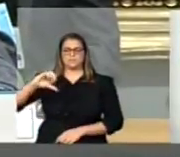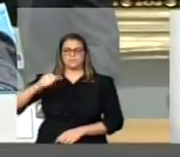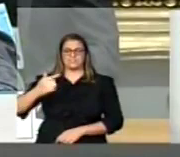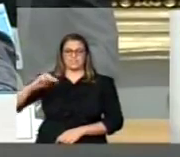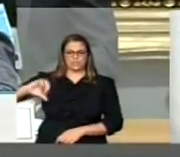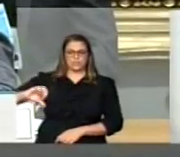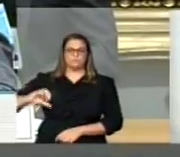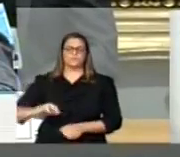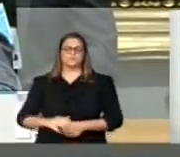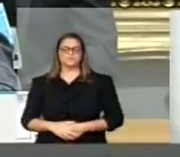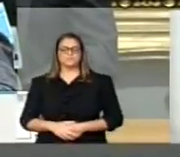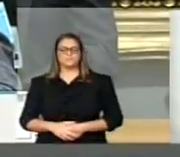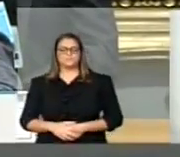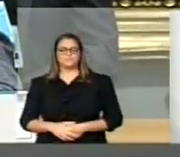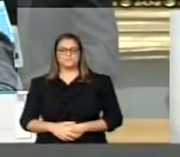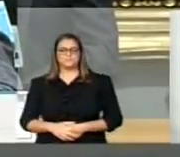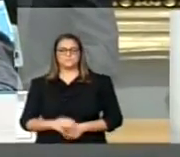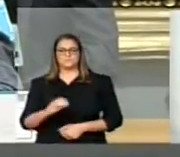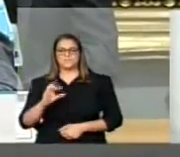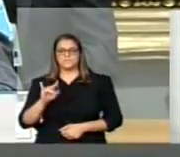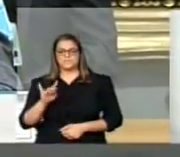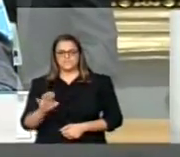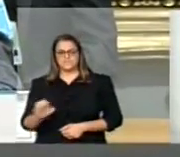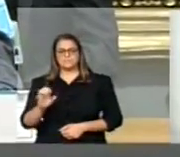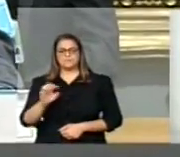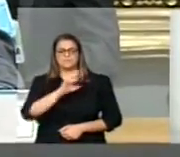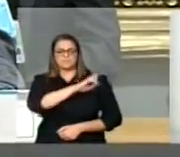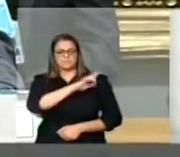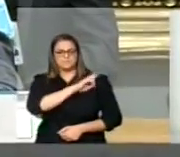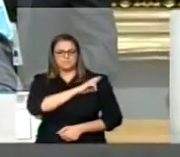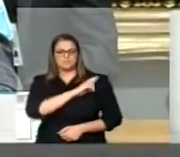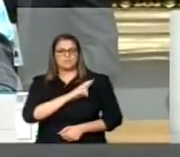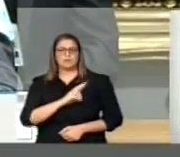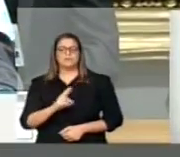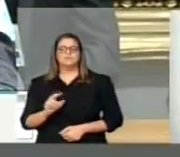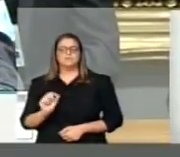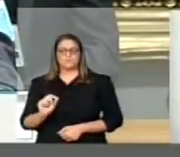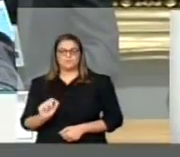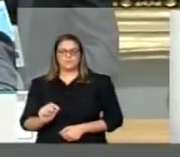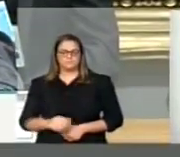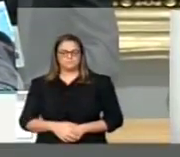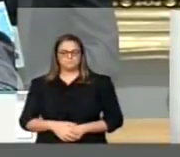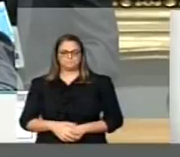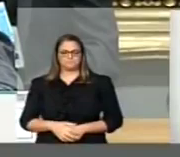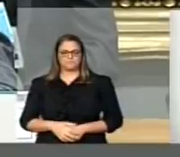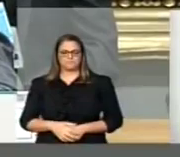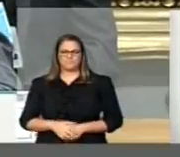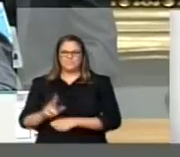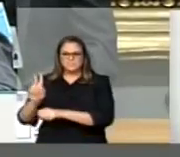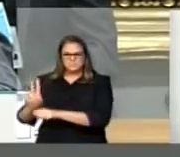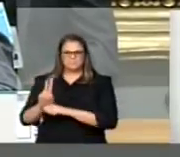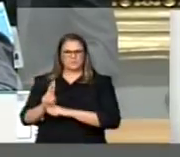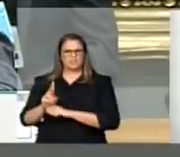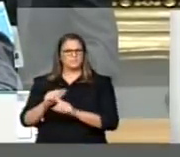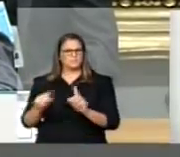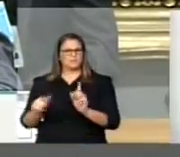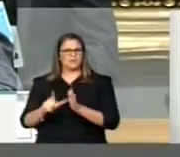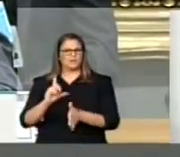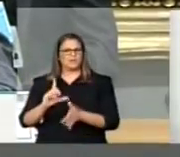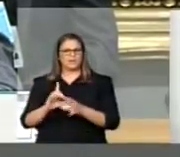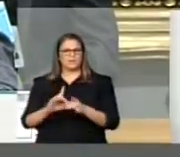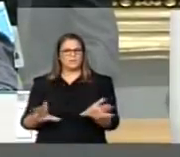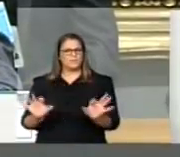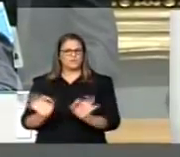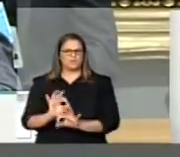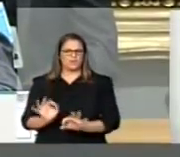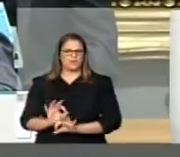Quanto aos crimes de responsabilidade, pela edição de decretos, abrem créditos orçamentários sem autorização. É muito